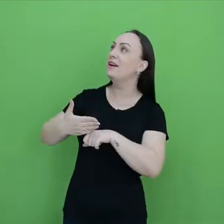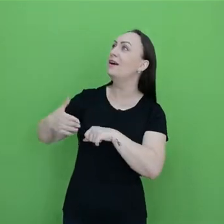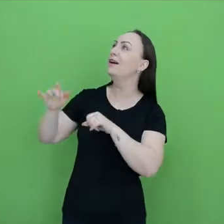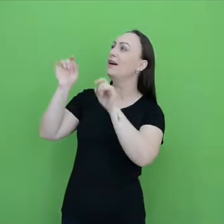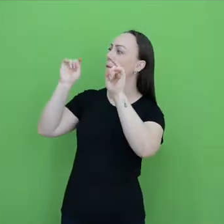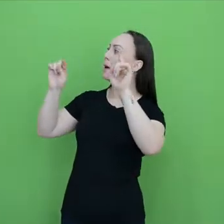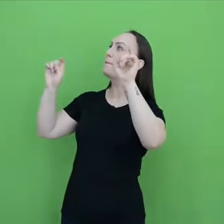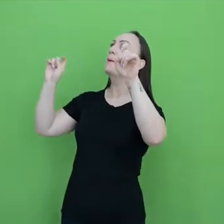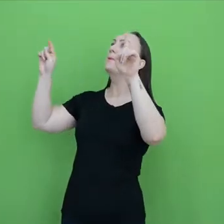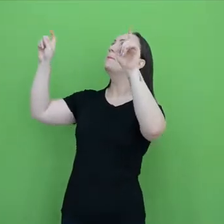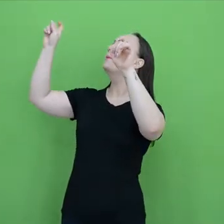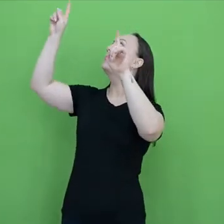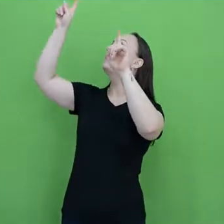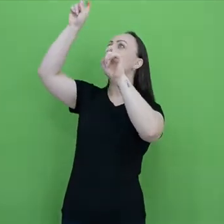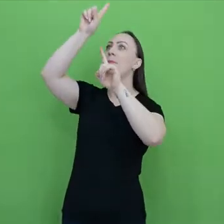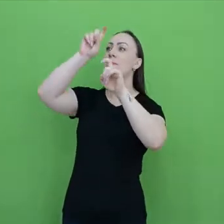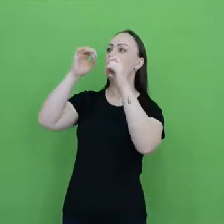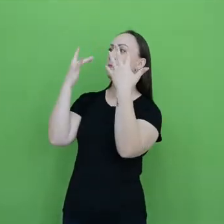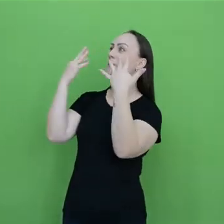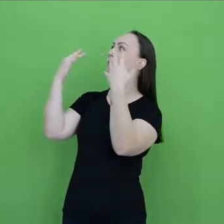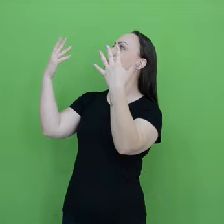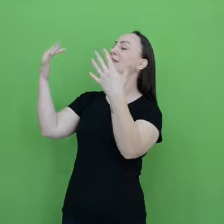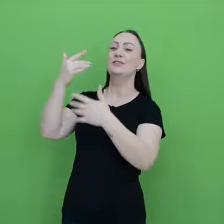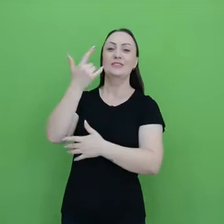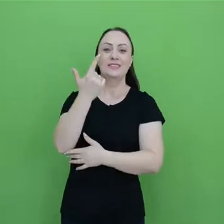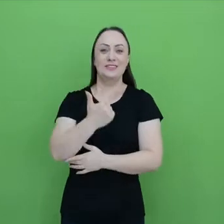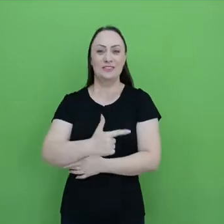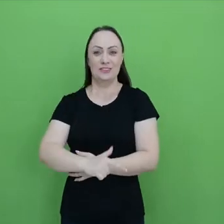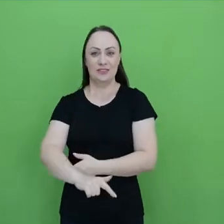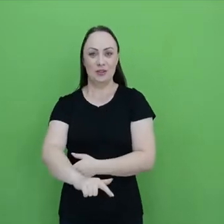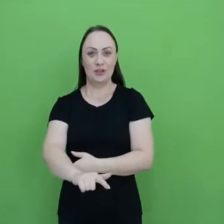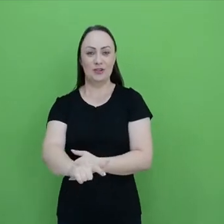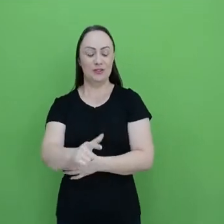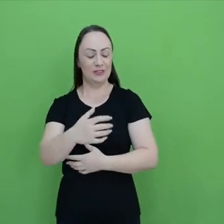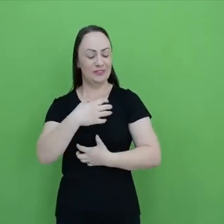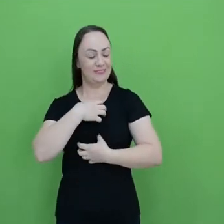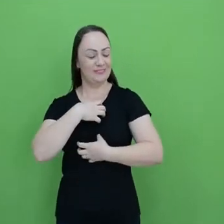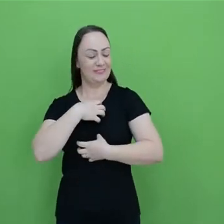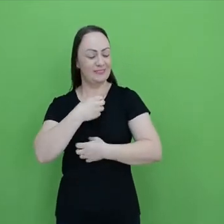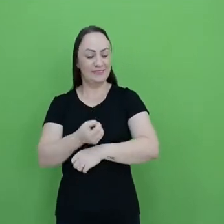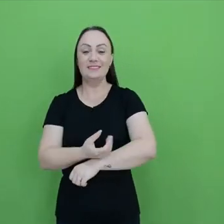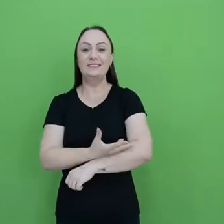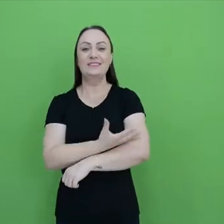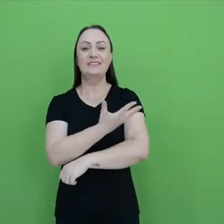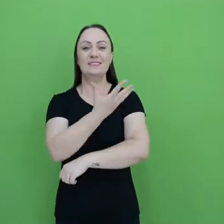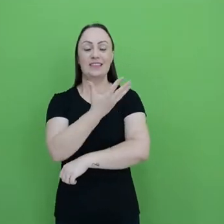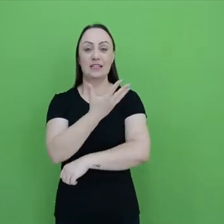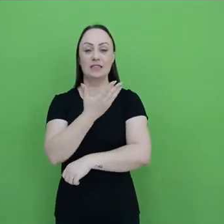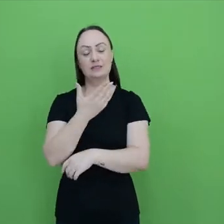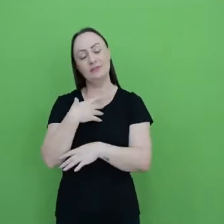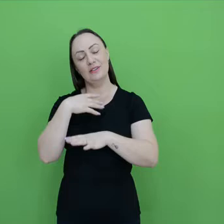branca, cercada de pontos luminosos, mais uma vez ele se encantou. Ele